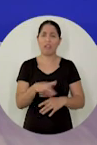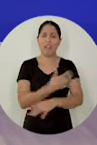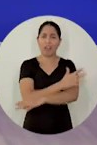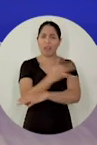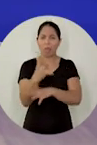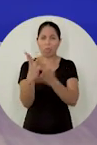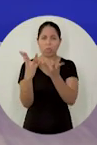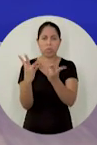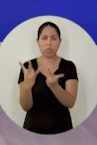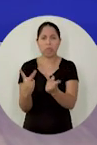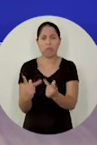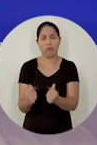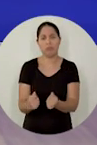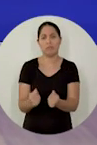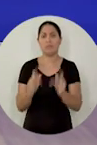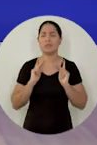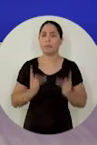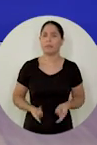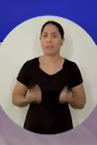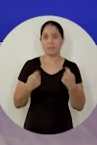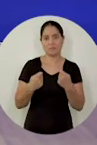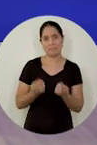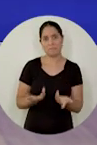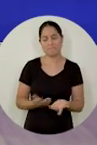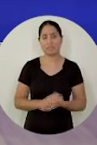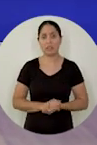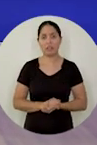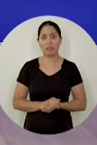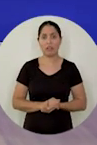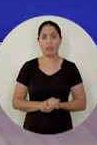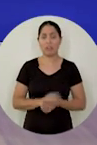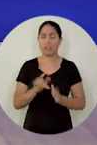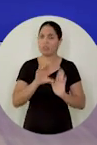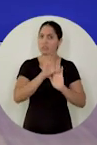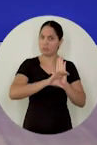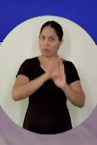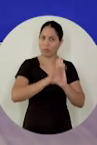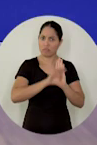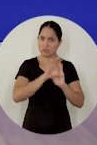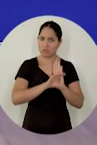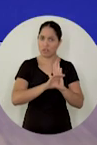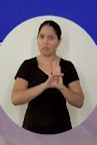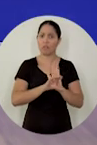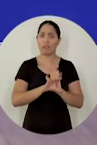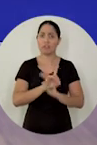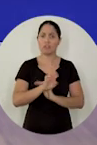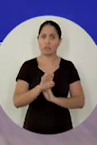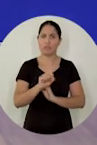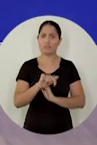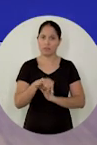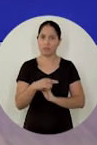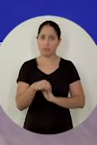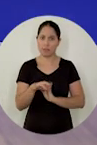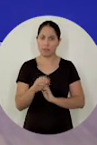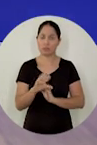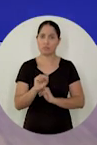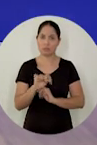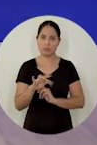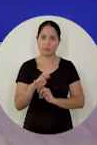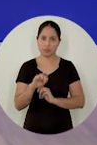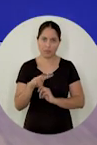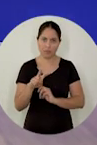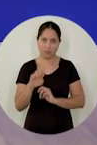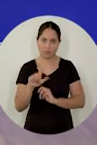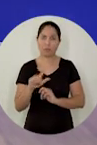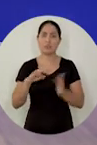recursos naturais dos quais a humanidade depende. O conceito de desenvolvimento sustentável procura